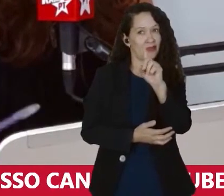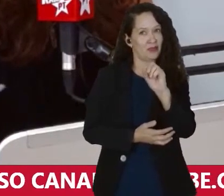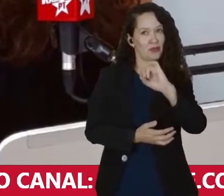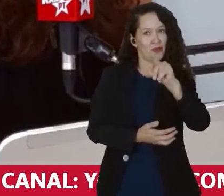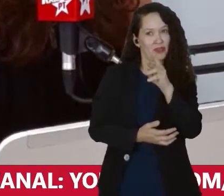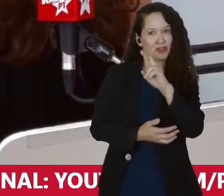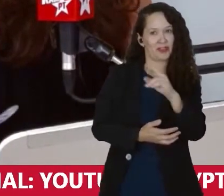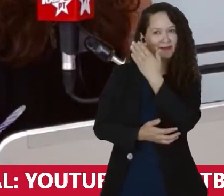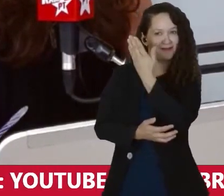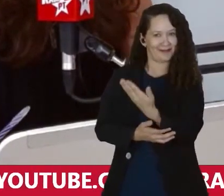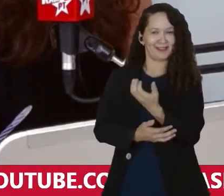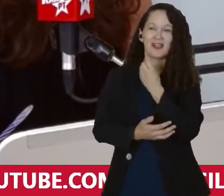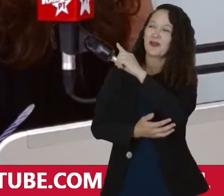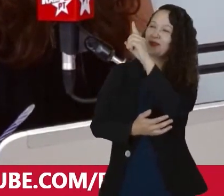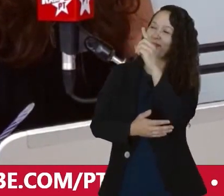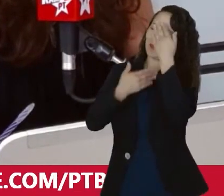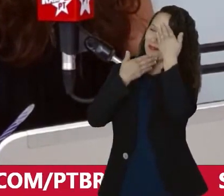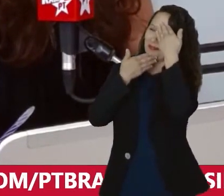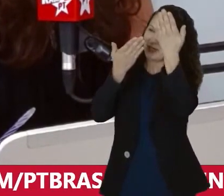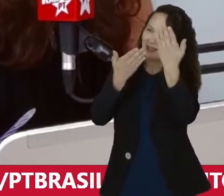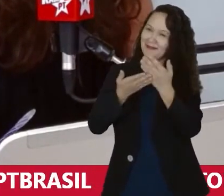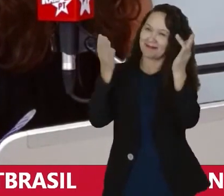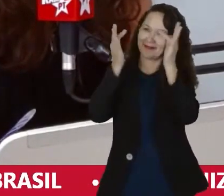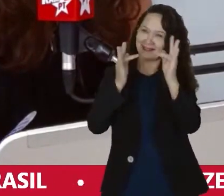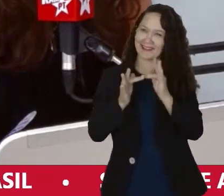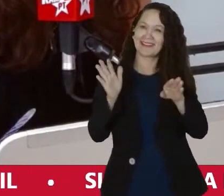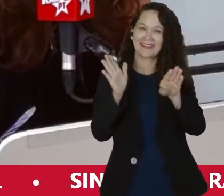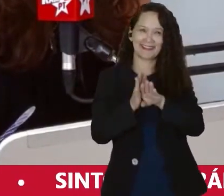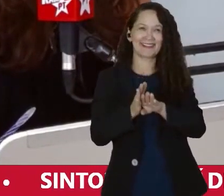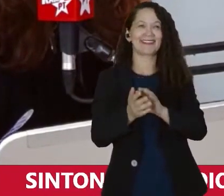Bom dia, Amanda. Muito obrigada pelo convite. Fiquei muito feliz quando recebi.